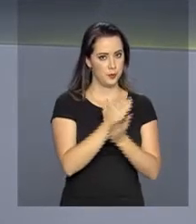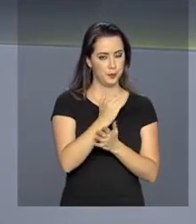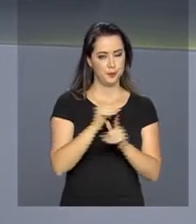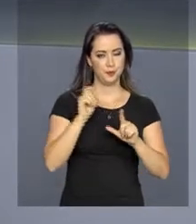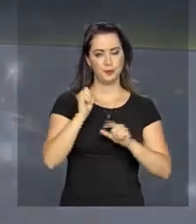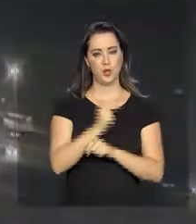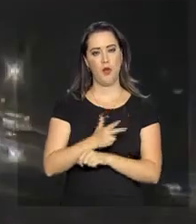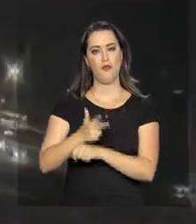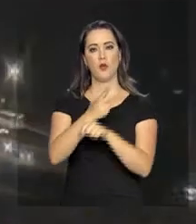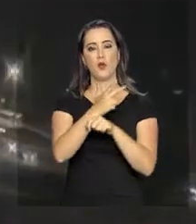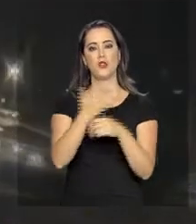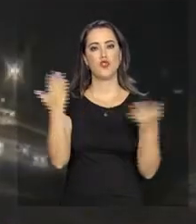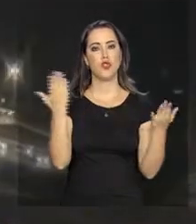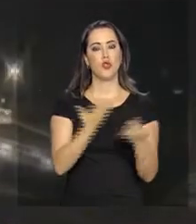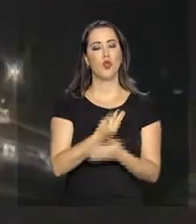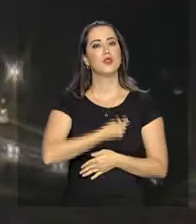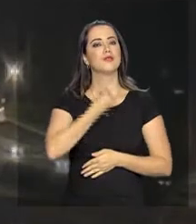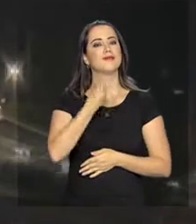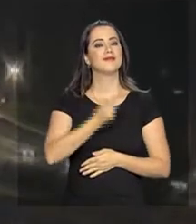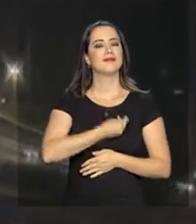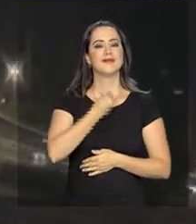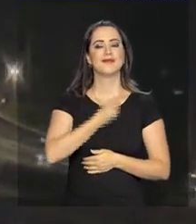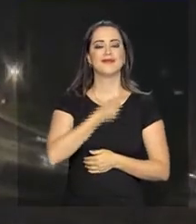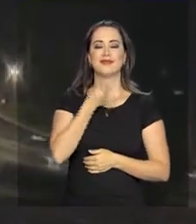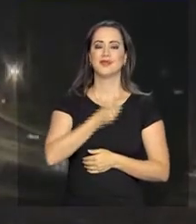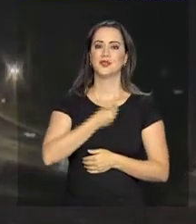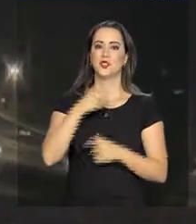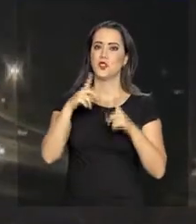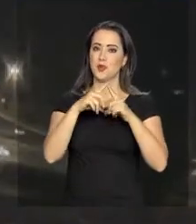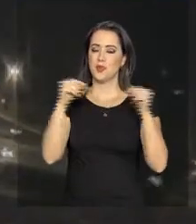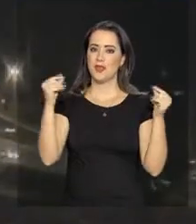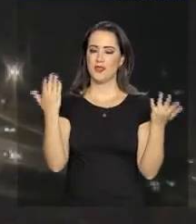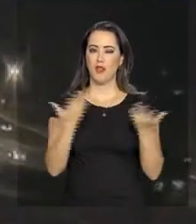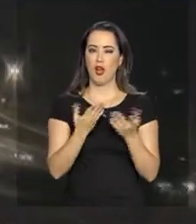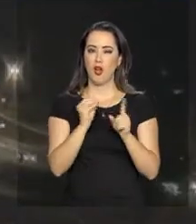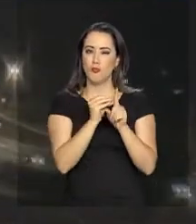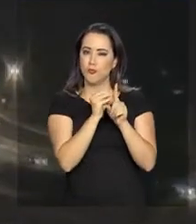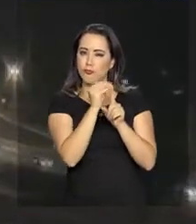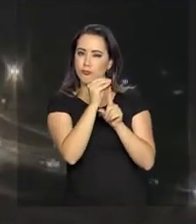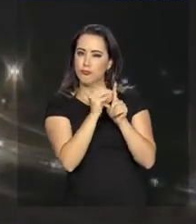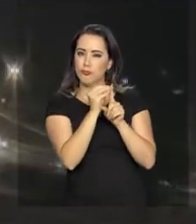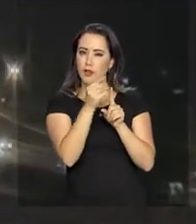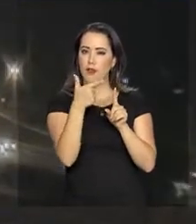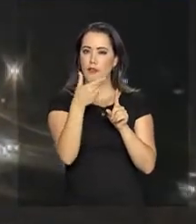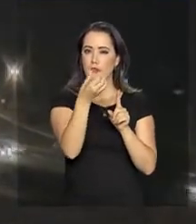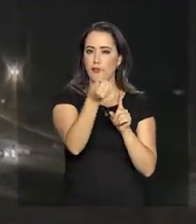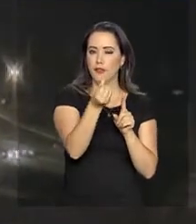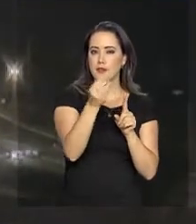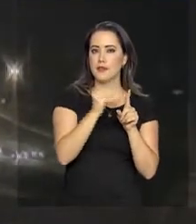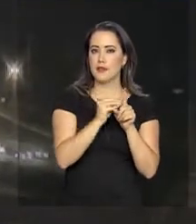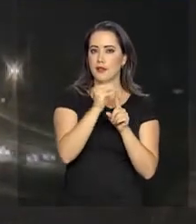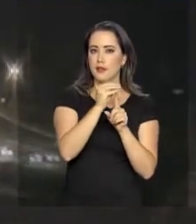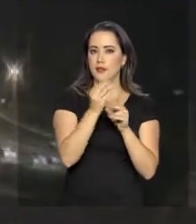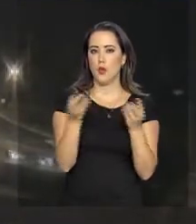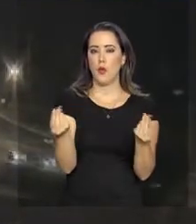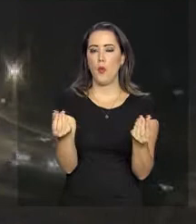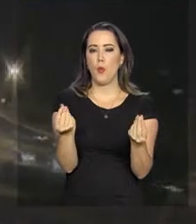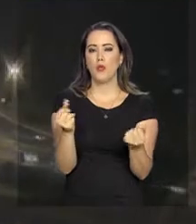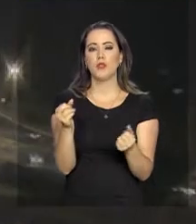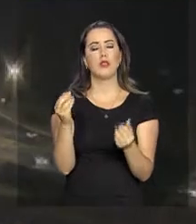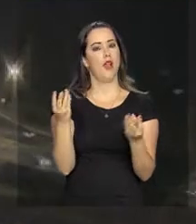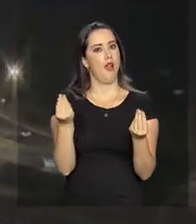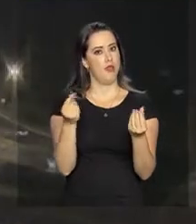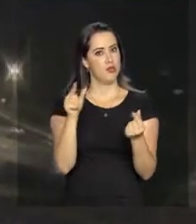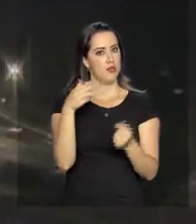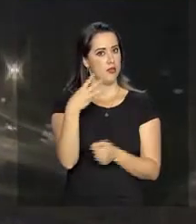começa com imagens ao vivo da capital federal neste momento a temperatura está em torno de 26 graus ea umidade relativa do ar